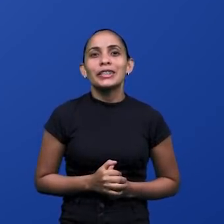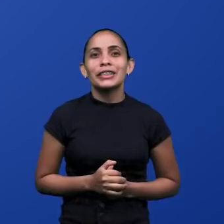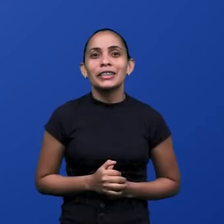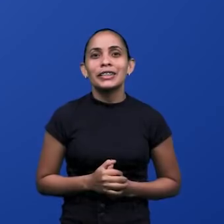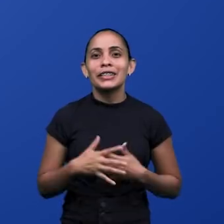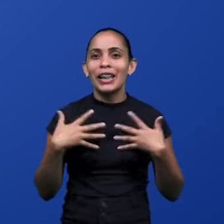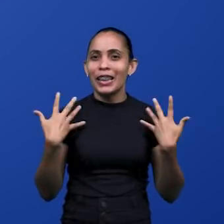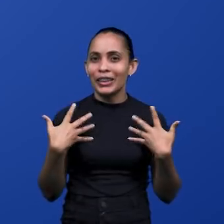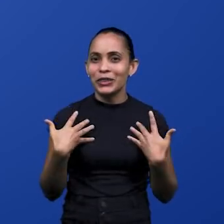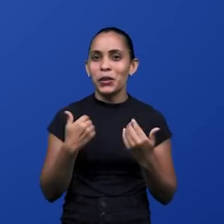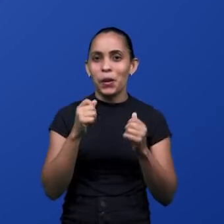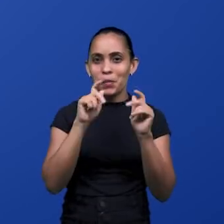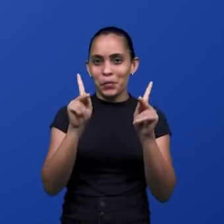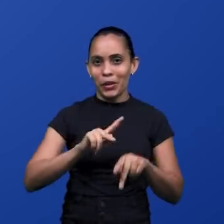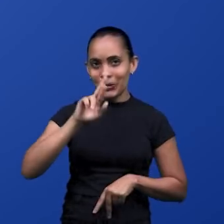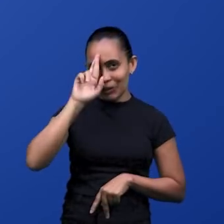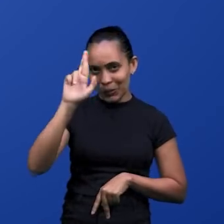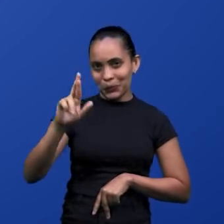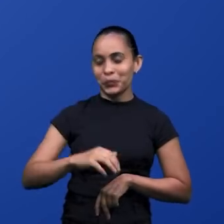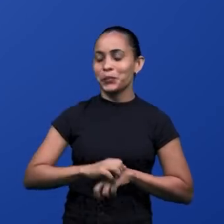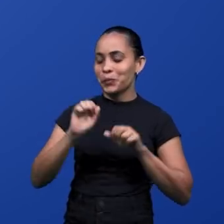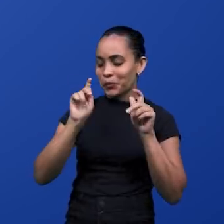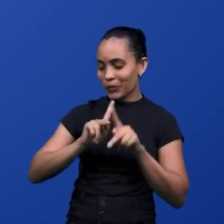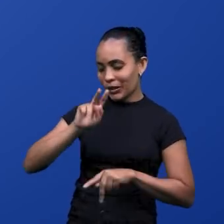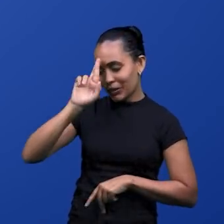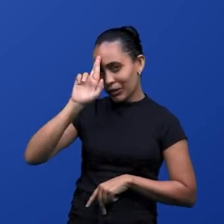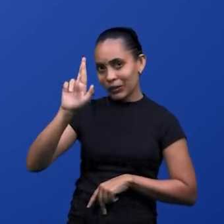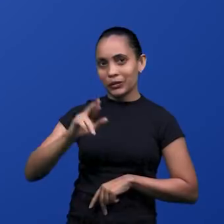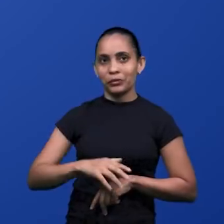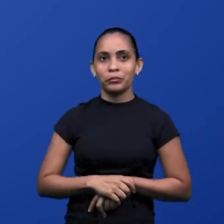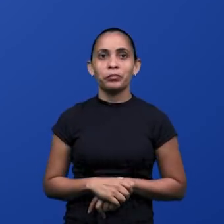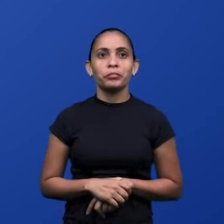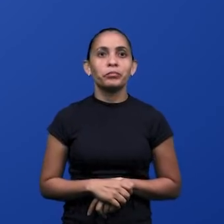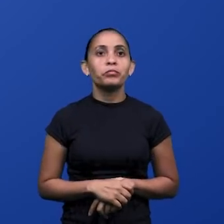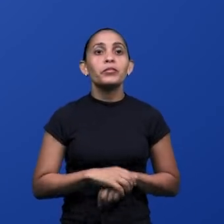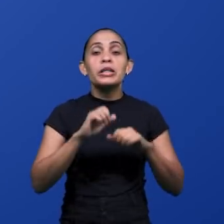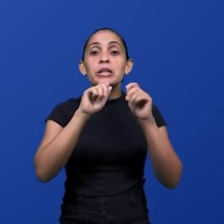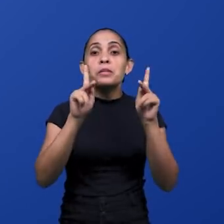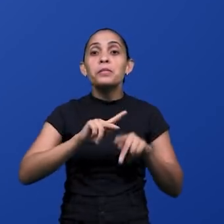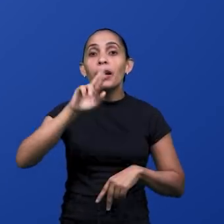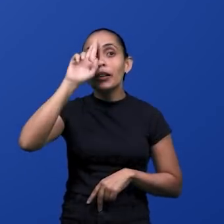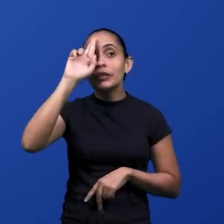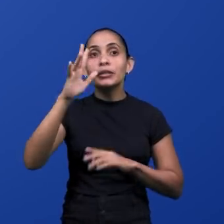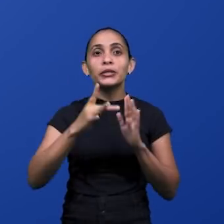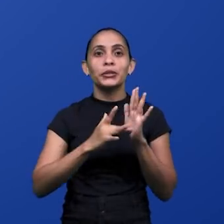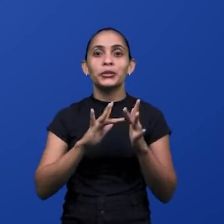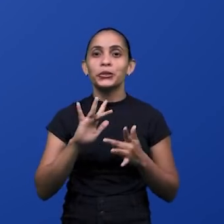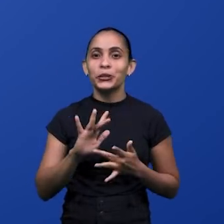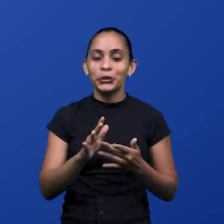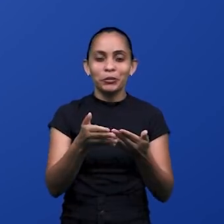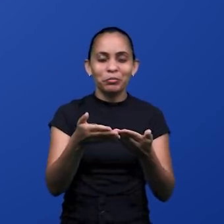salvação. A paz do Senhor. A paz do Senhor. Paz do Senhor Jesus,